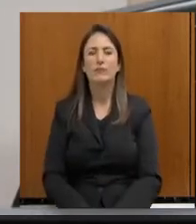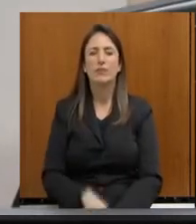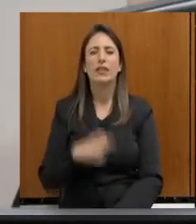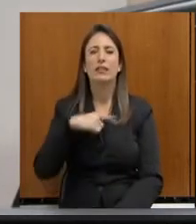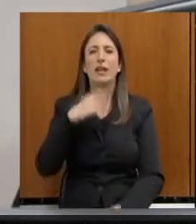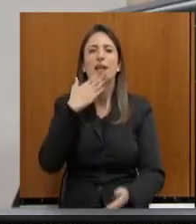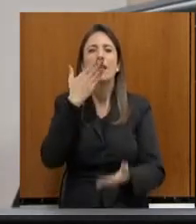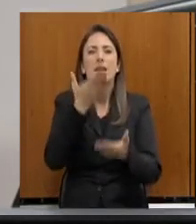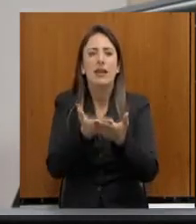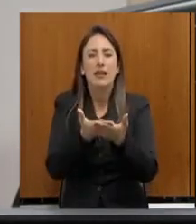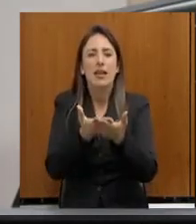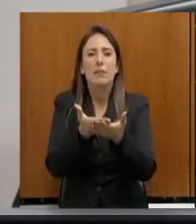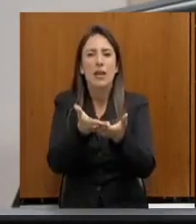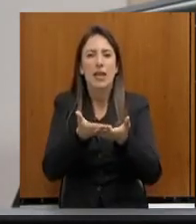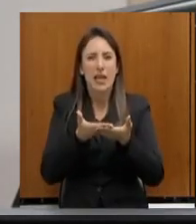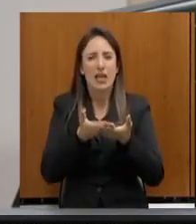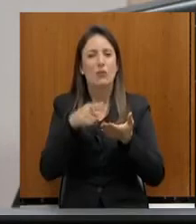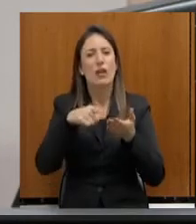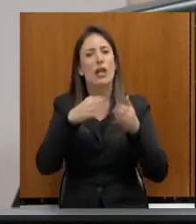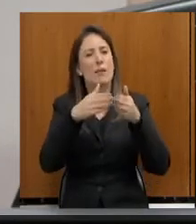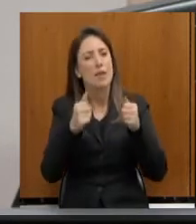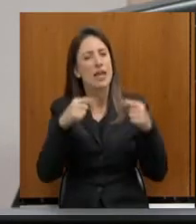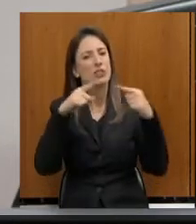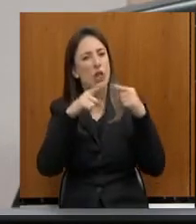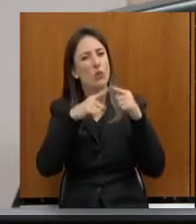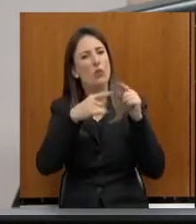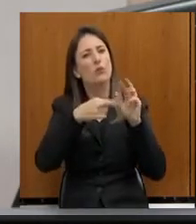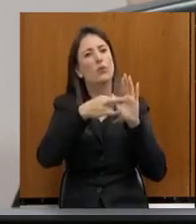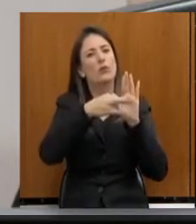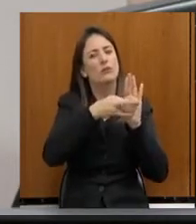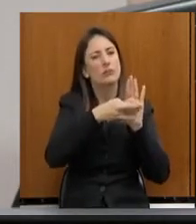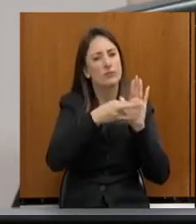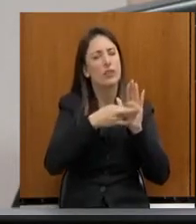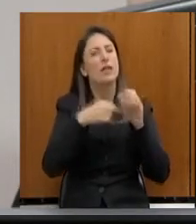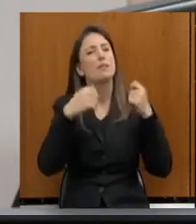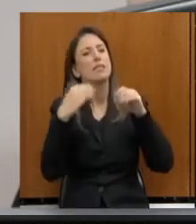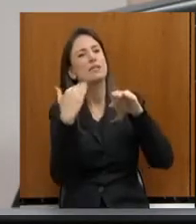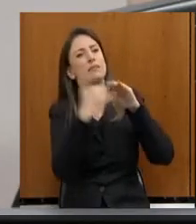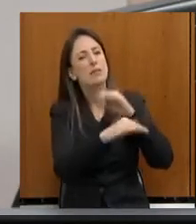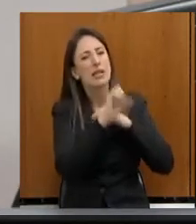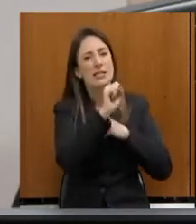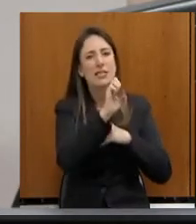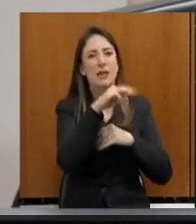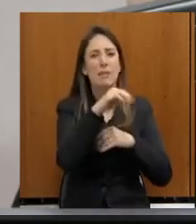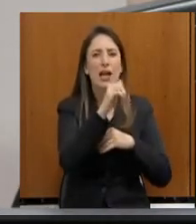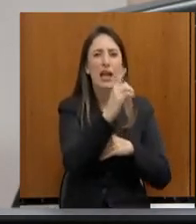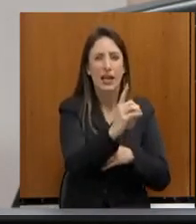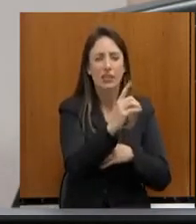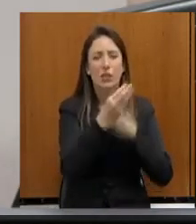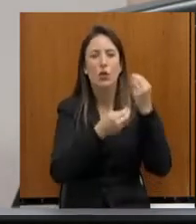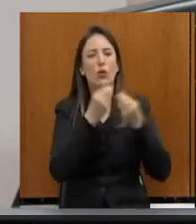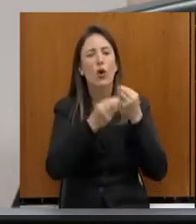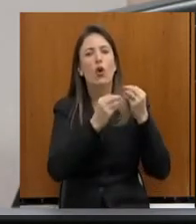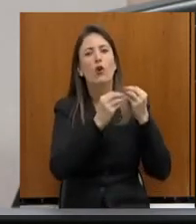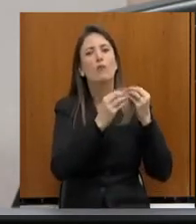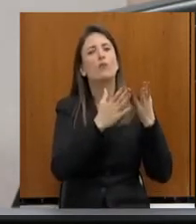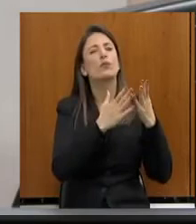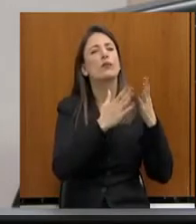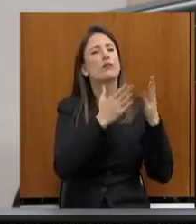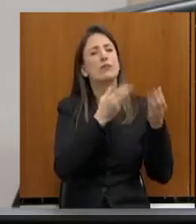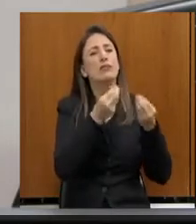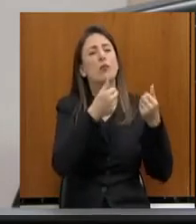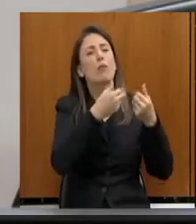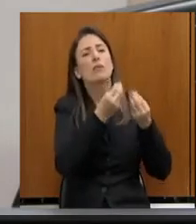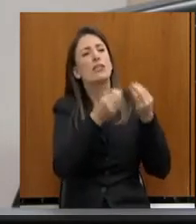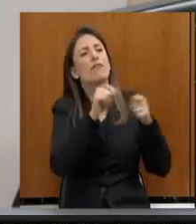é que é de acordo com o regimento interno de caminhada a Cemat pedindo informações sobre qual o estágio atual as medidas adotadas